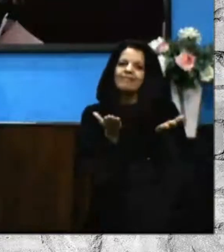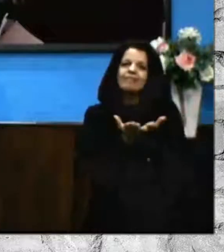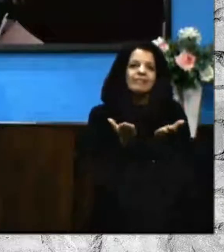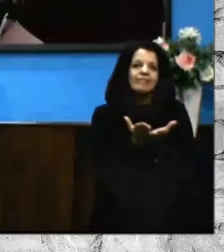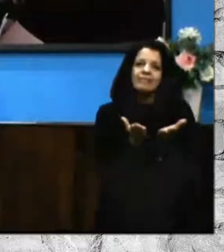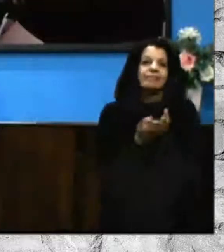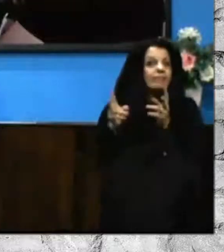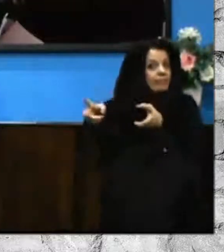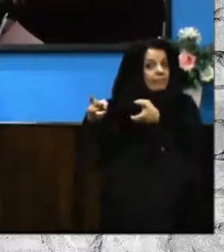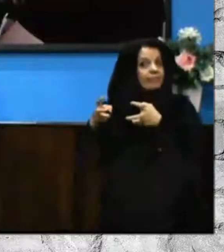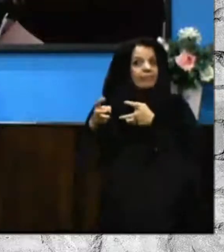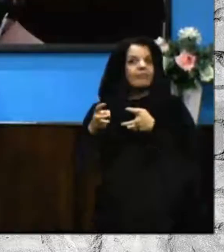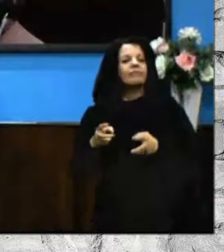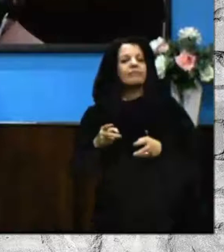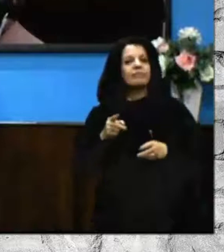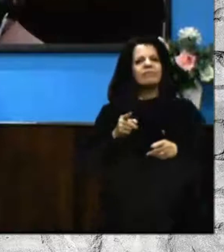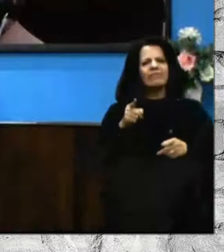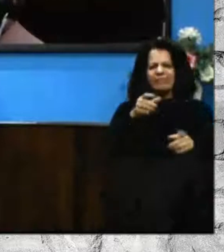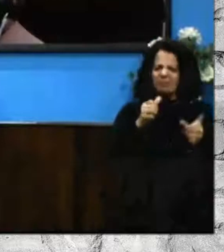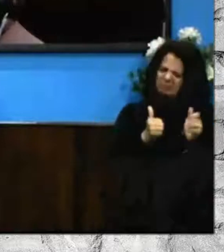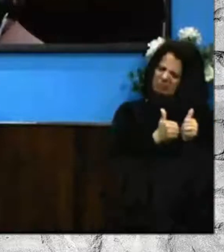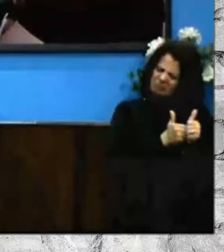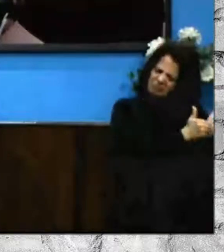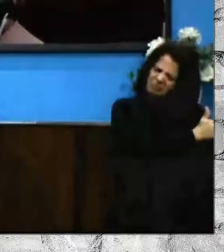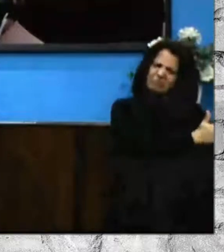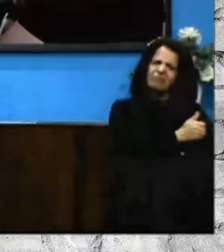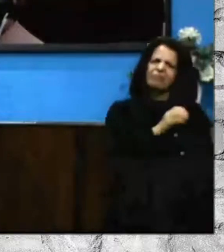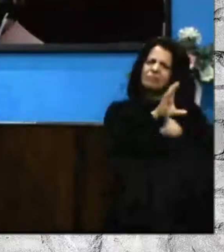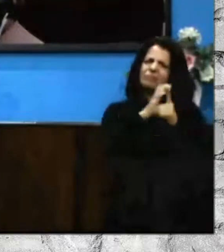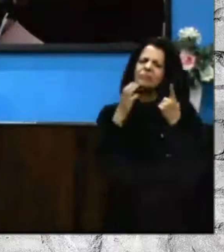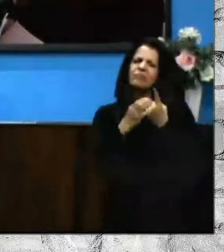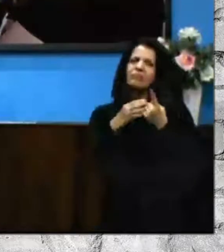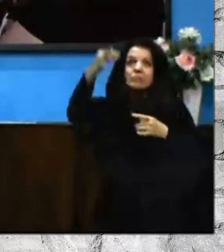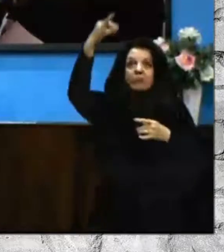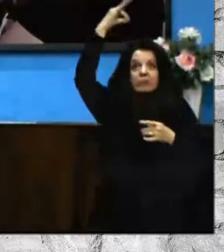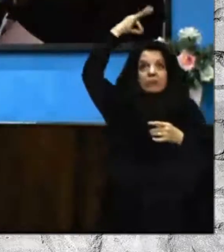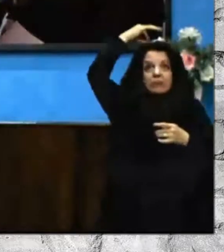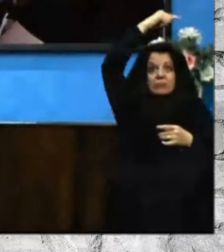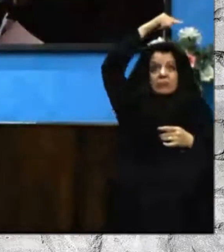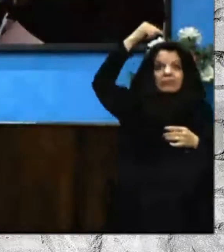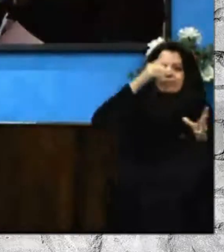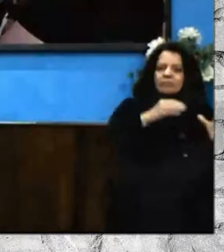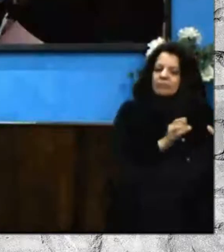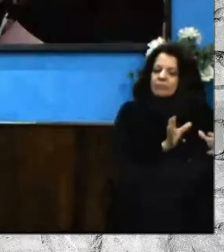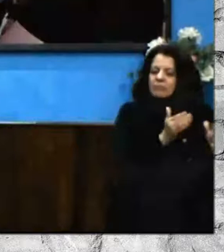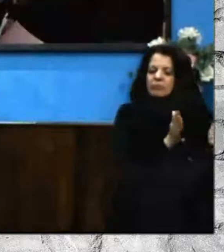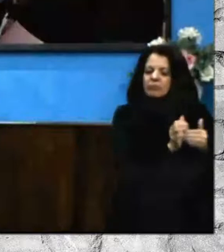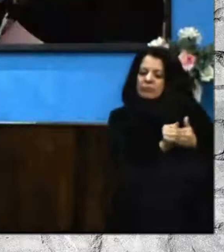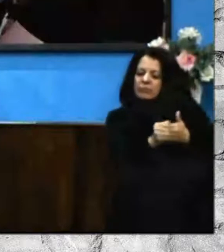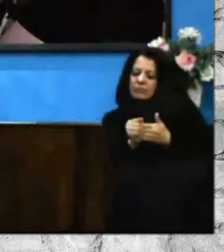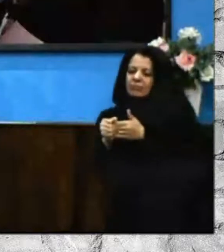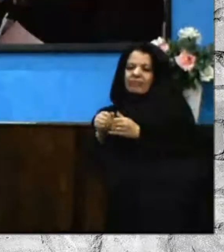Perceba, querido ouvinte, e você que acompanha o culto, o próprio Espírito Santo leva Jesus ao